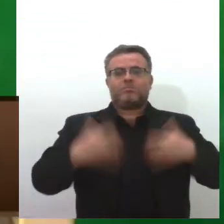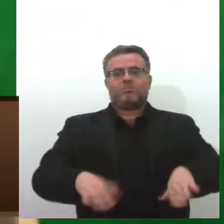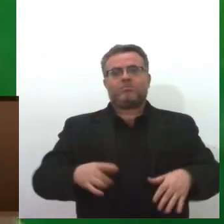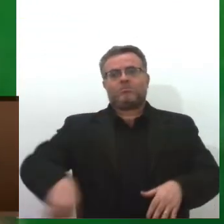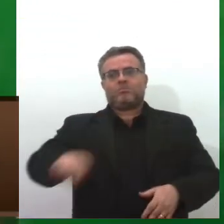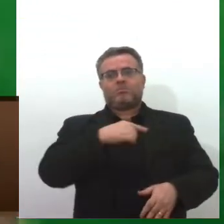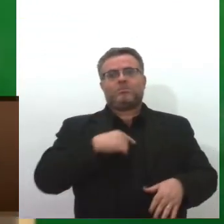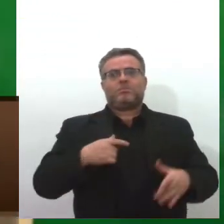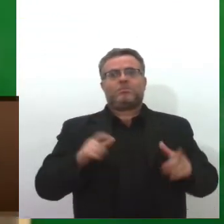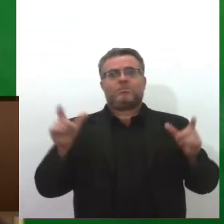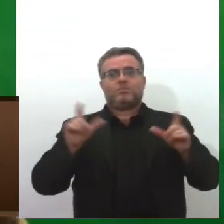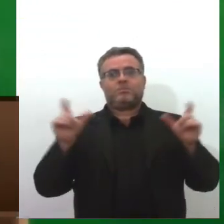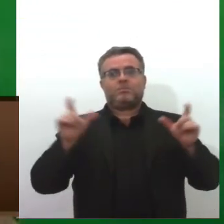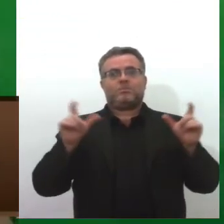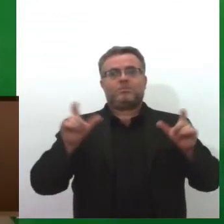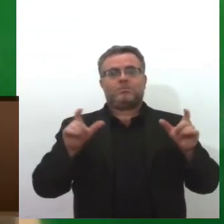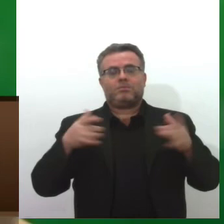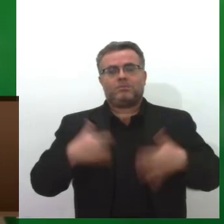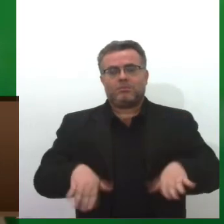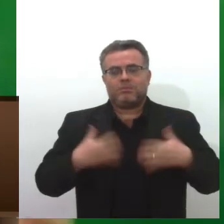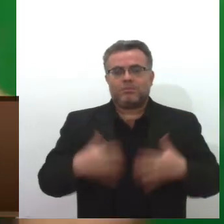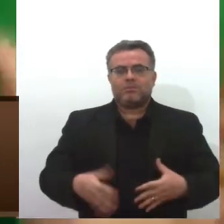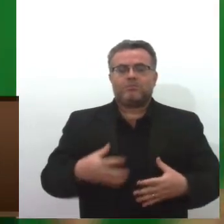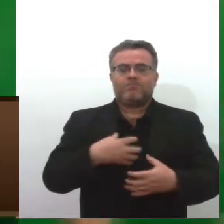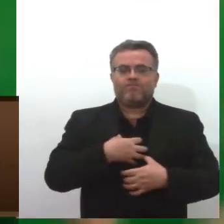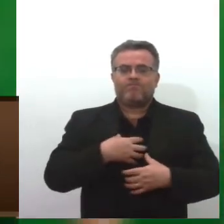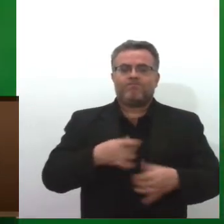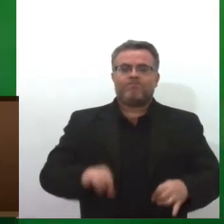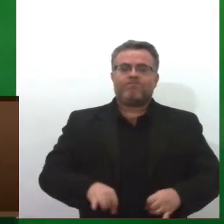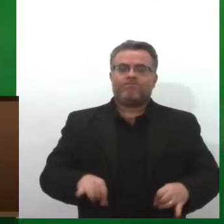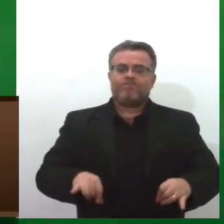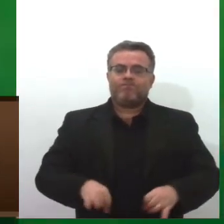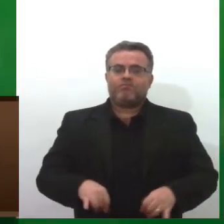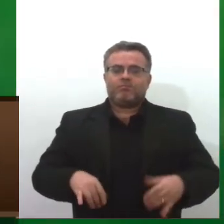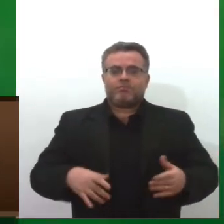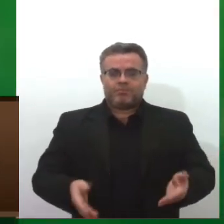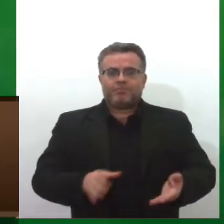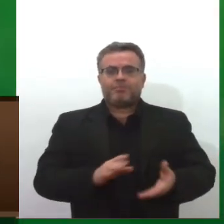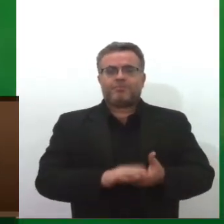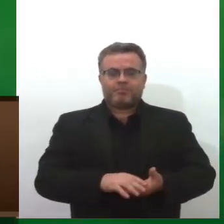água fria. Tivemos a mudança, né,